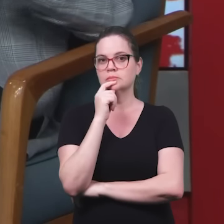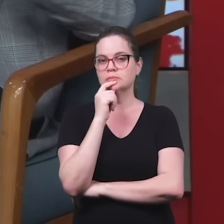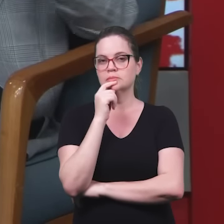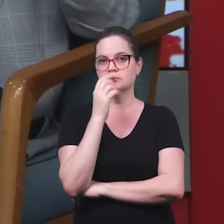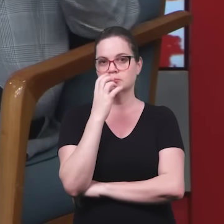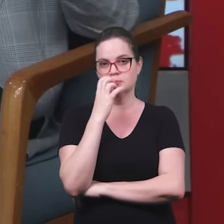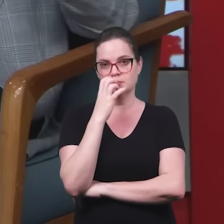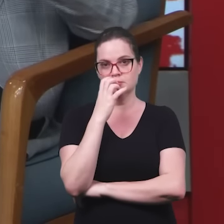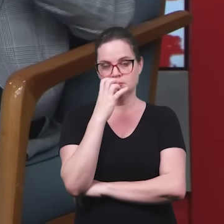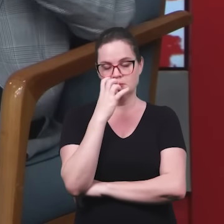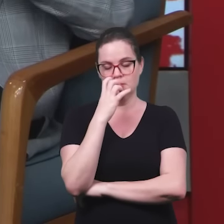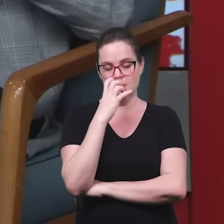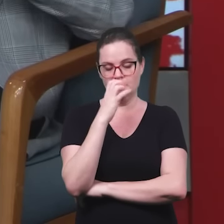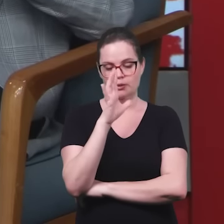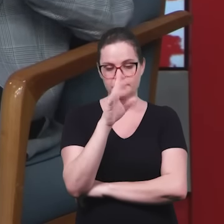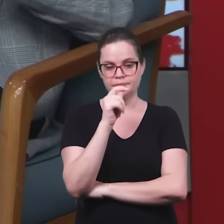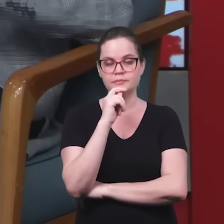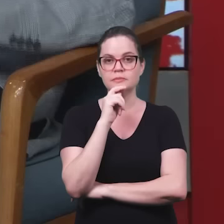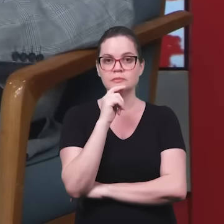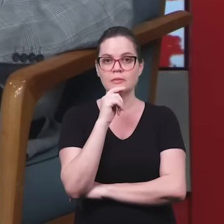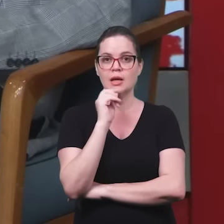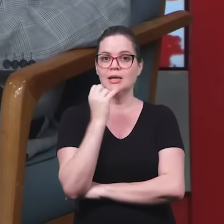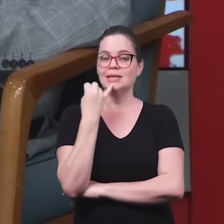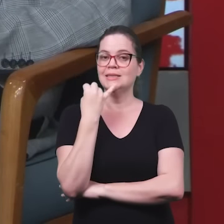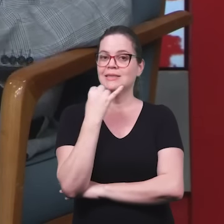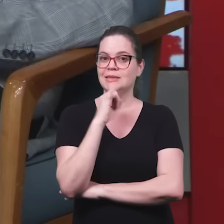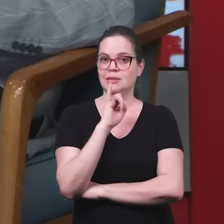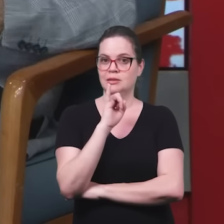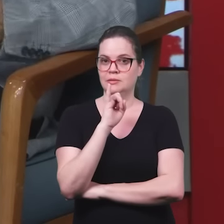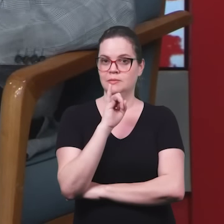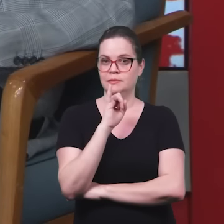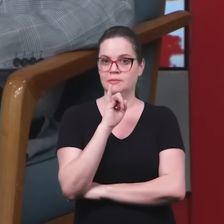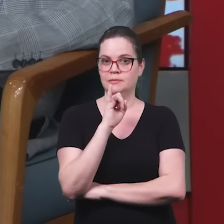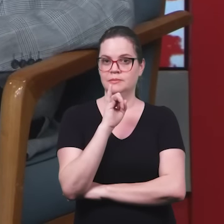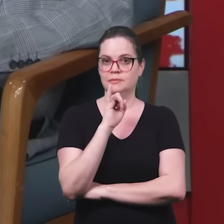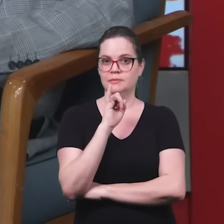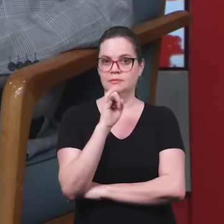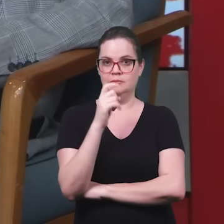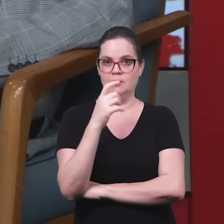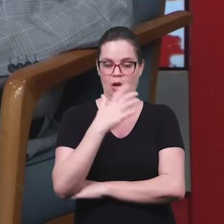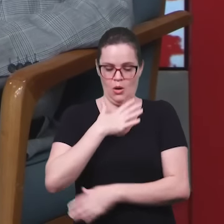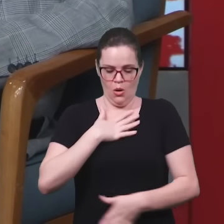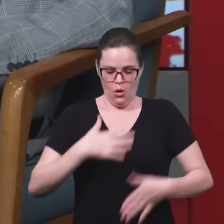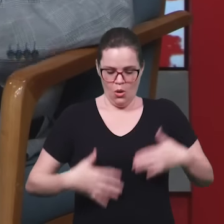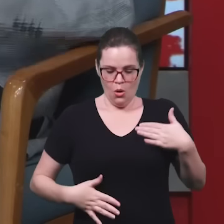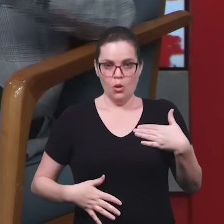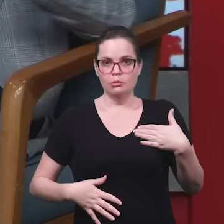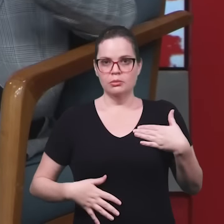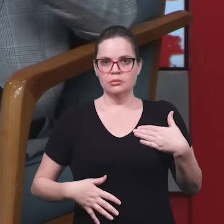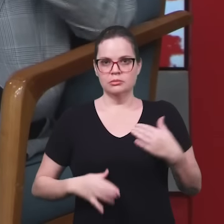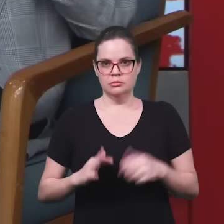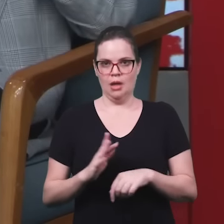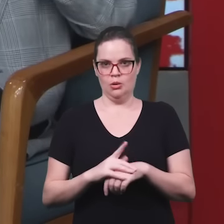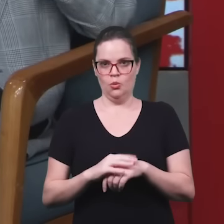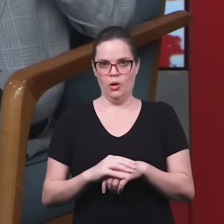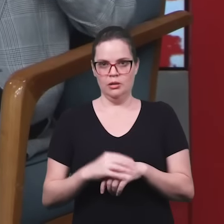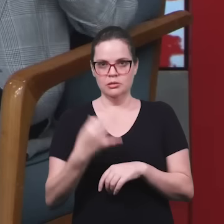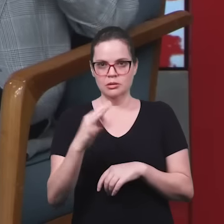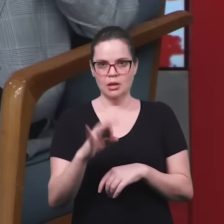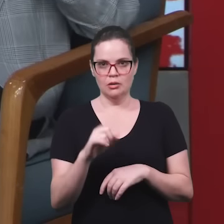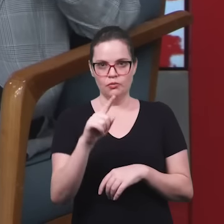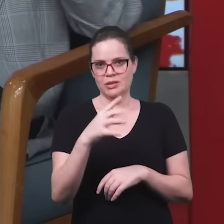o corpo está doente, quando há uma avaliação de doença, você vai ao